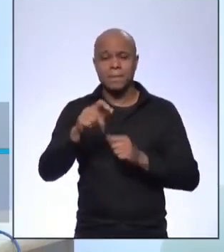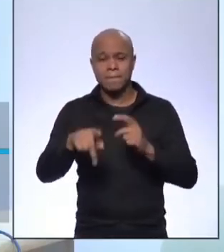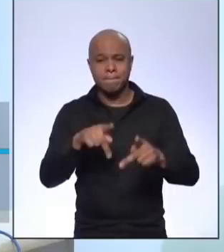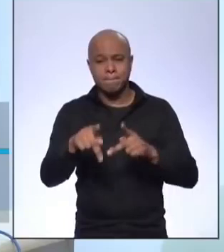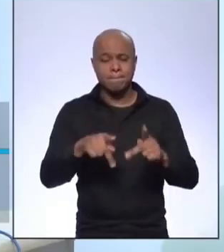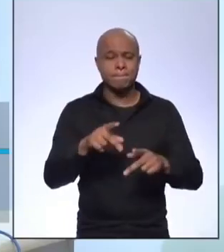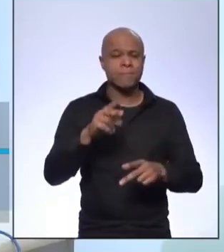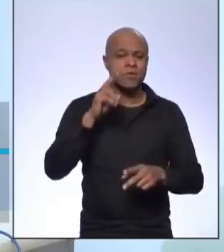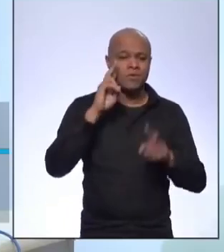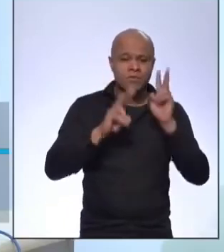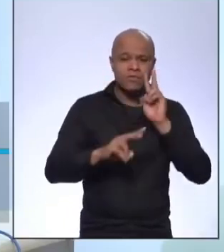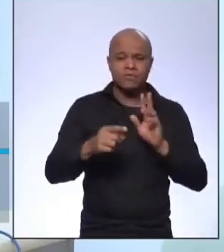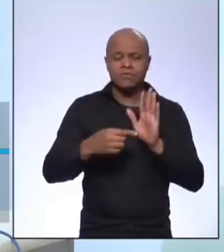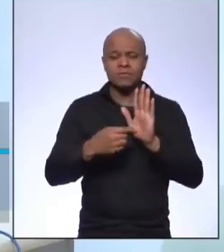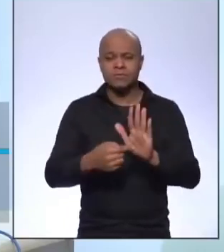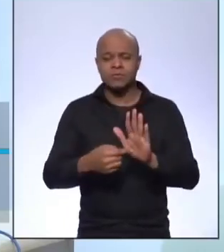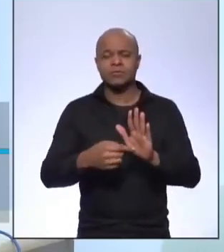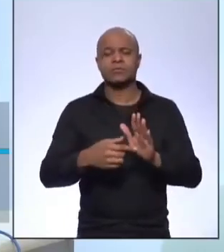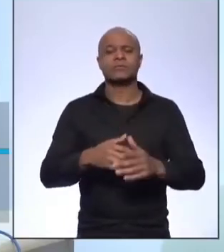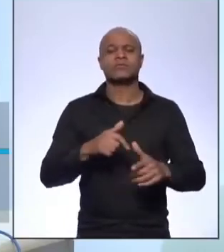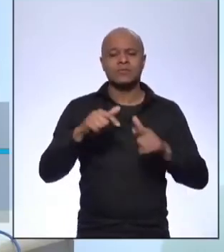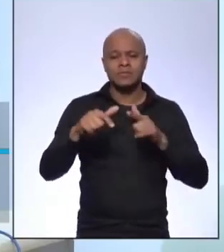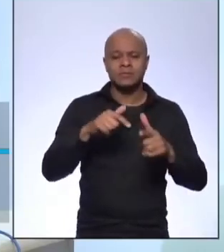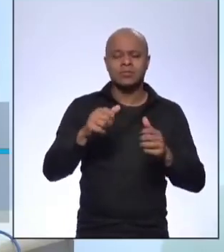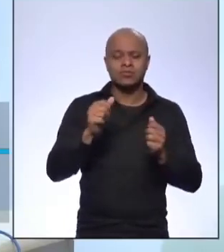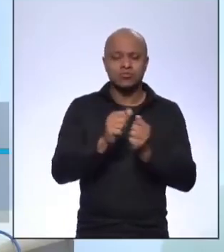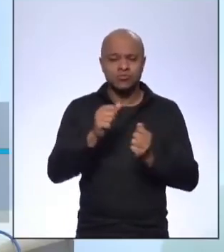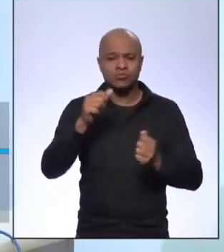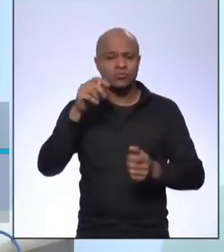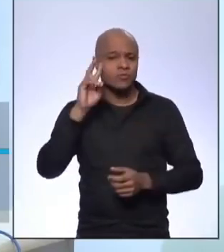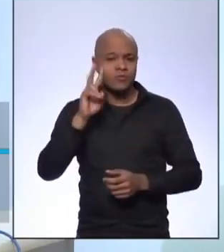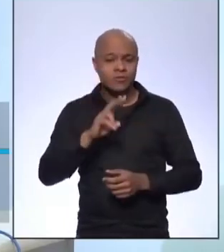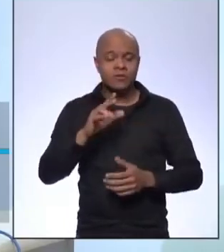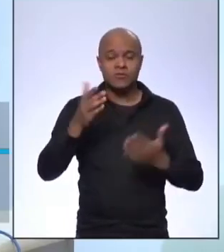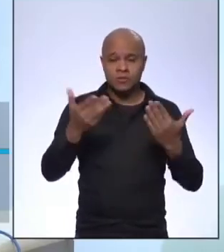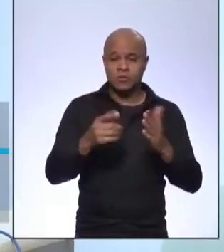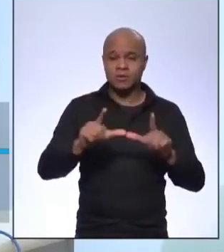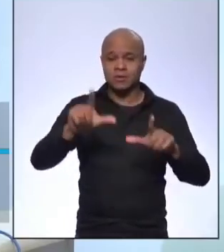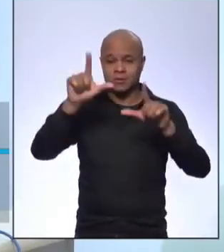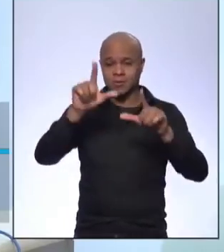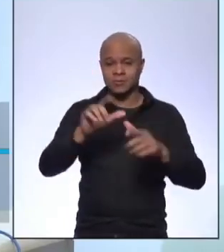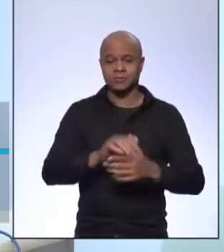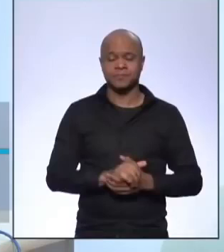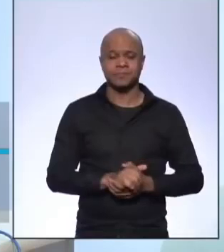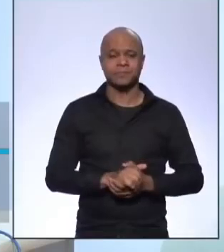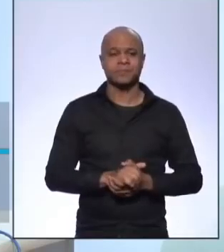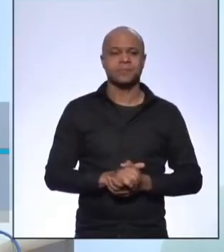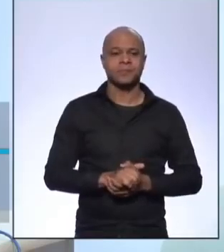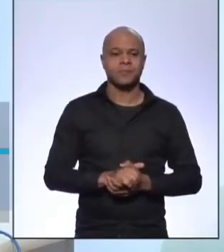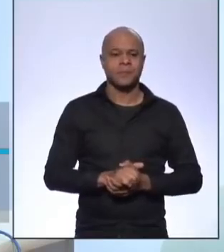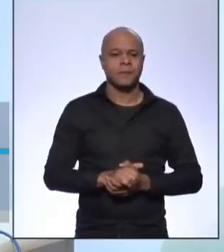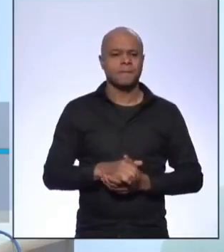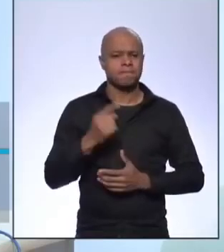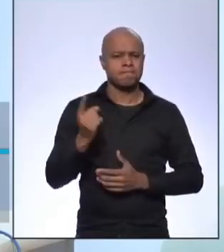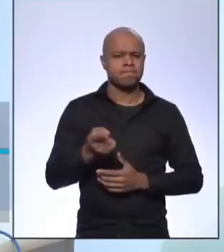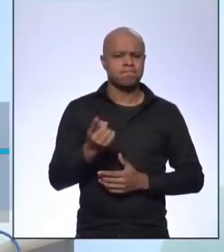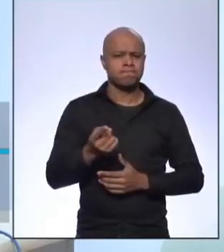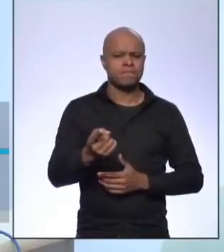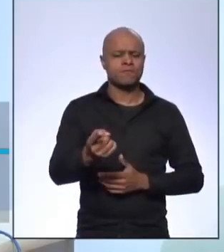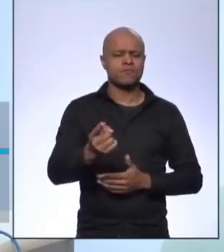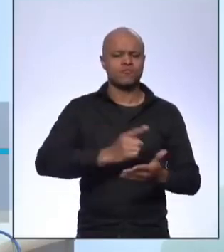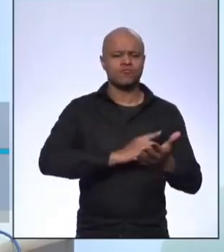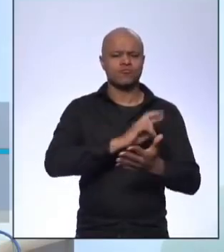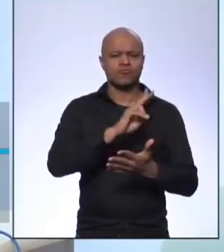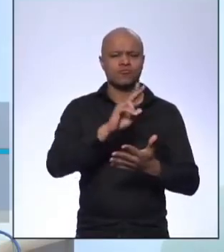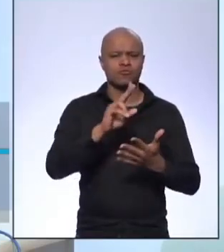primeira imagem, né? Que nós analisamos os 2 recortes ali. Então, vamos olhar com bastante detalhes,